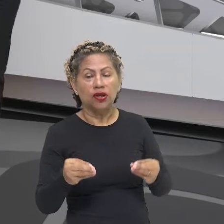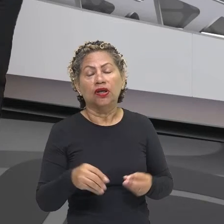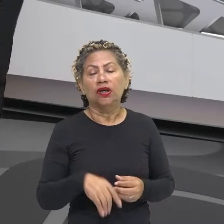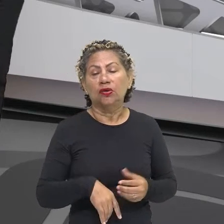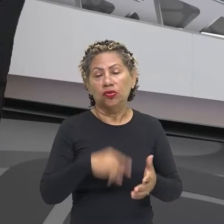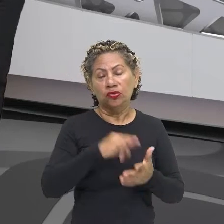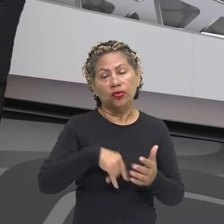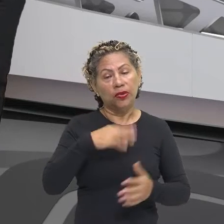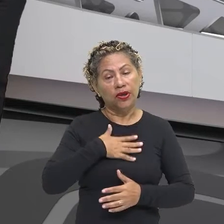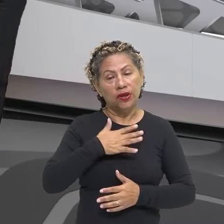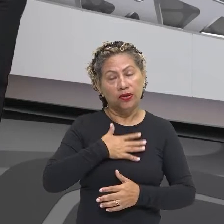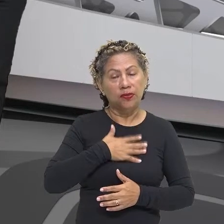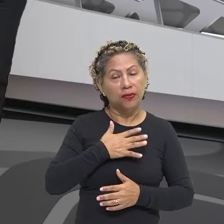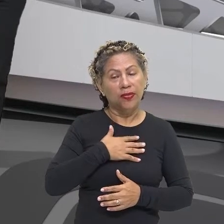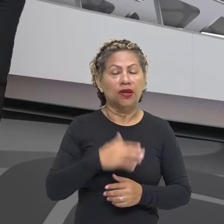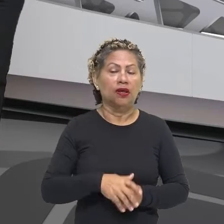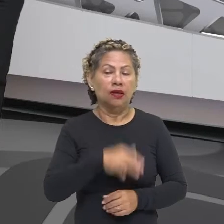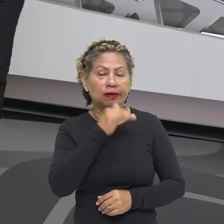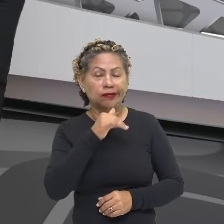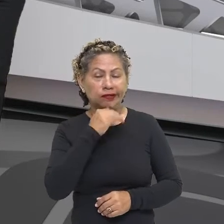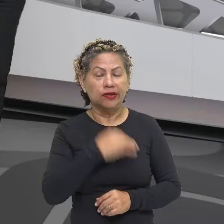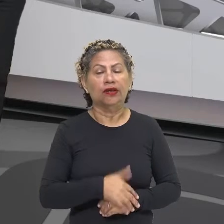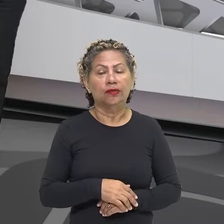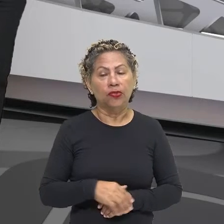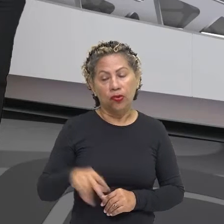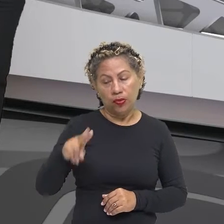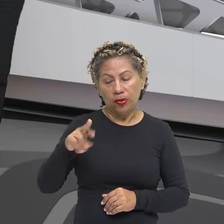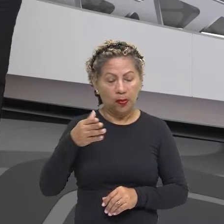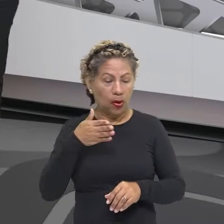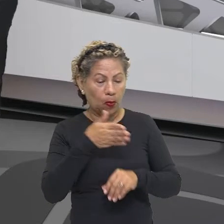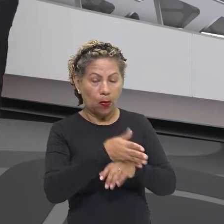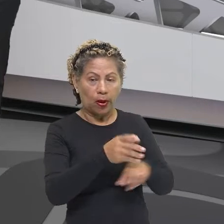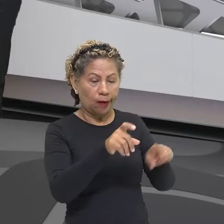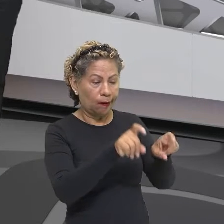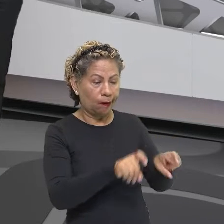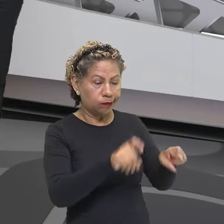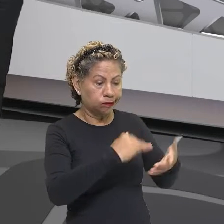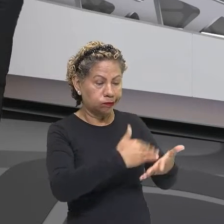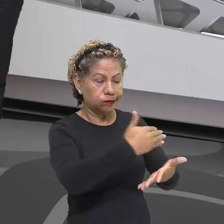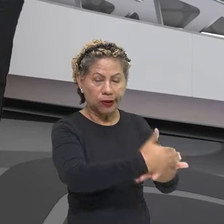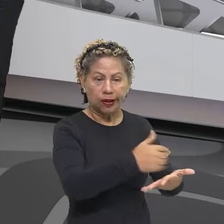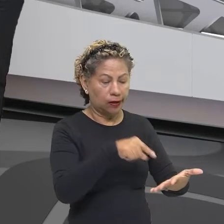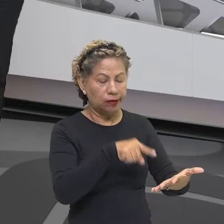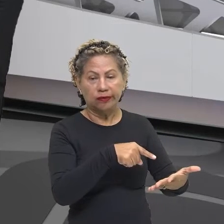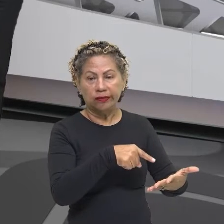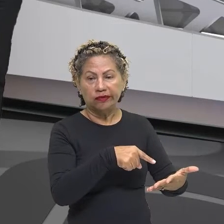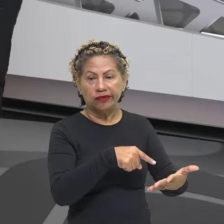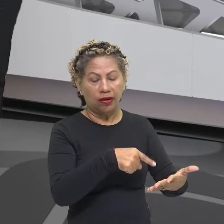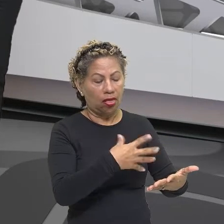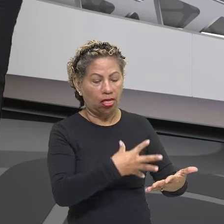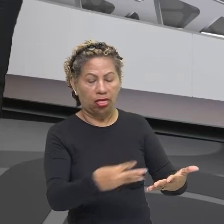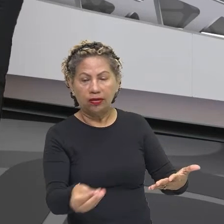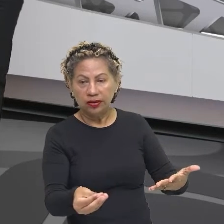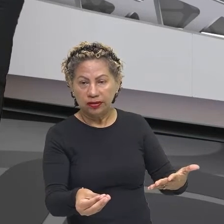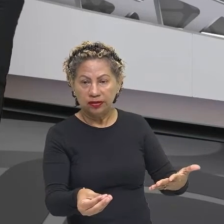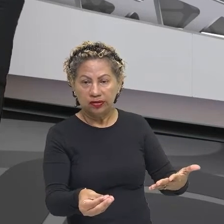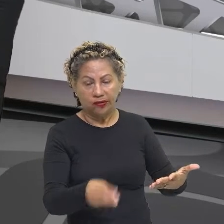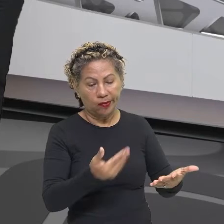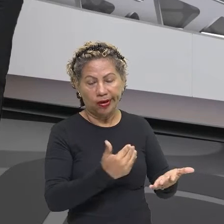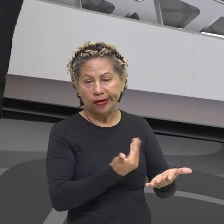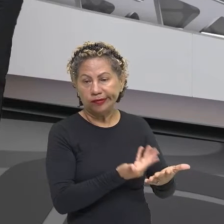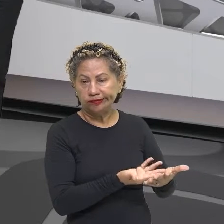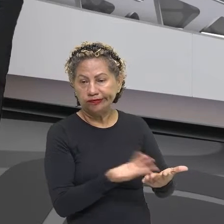usar esse computador, todo mundo entrando na mesma conta? O que pode acontecer? Sumir um